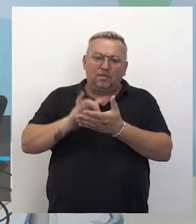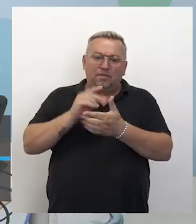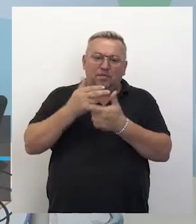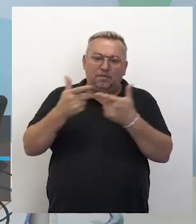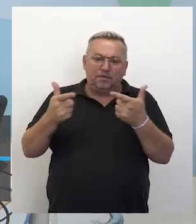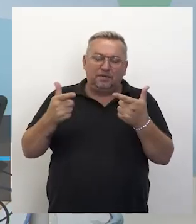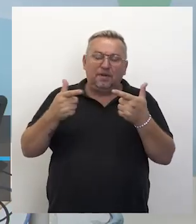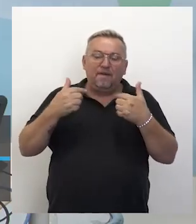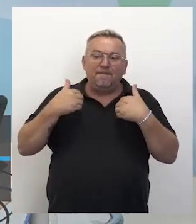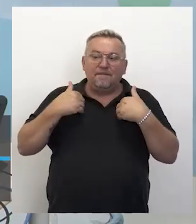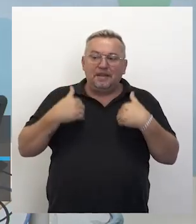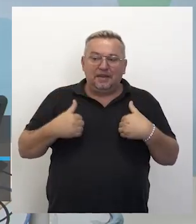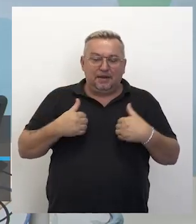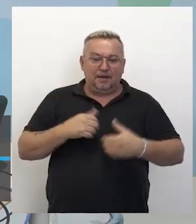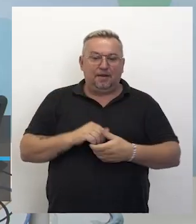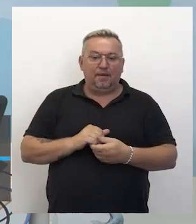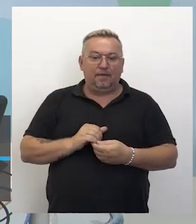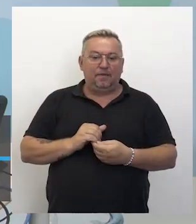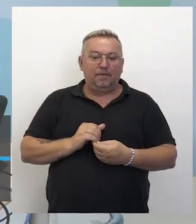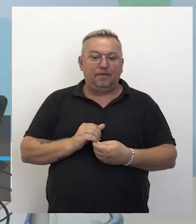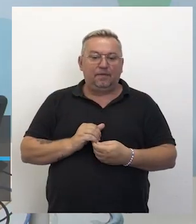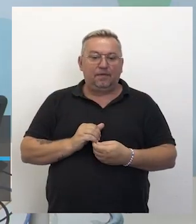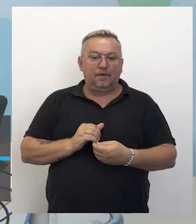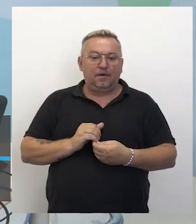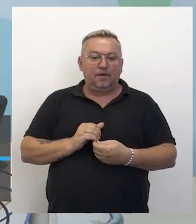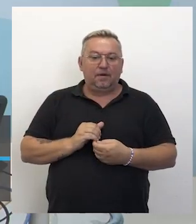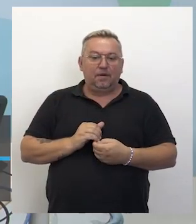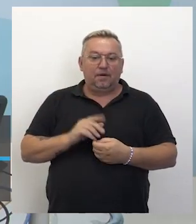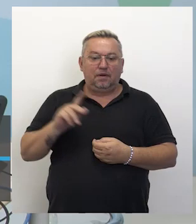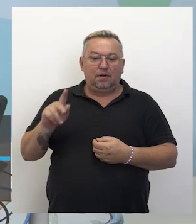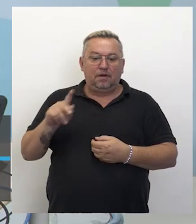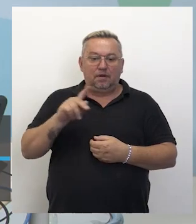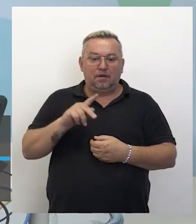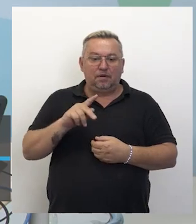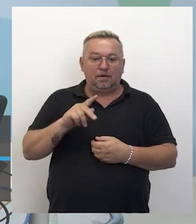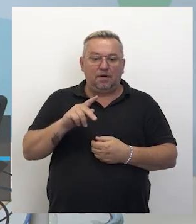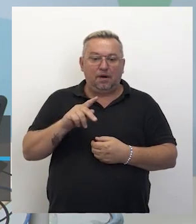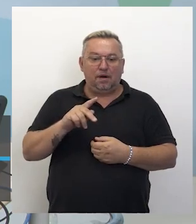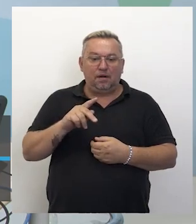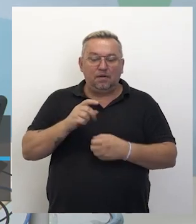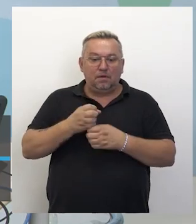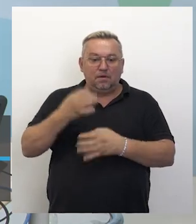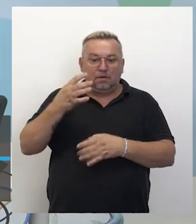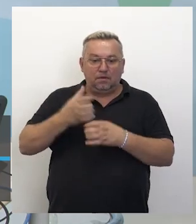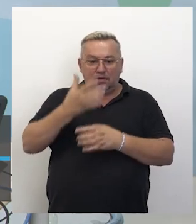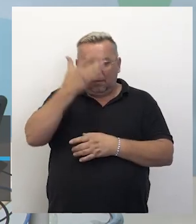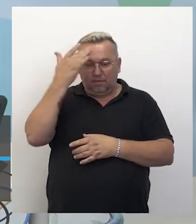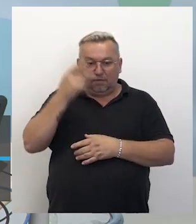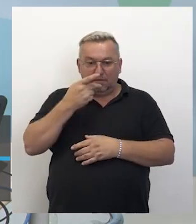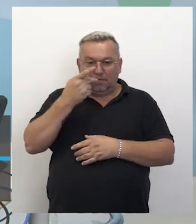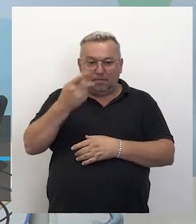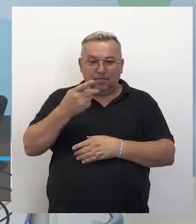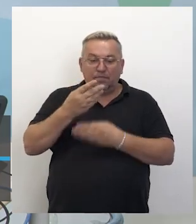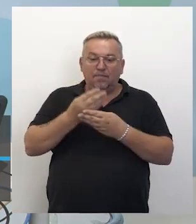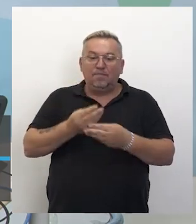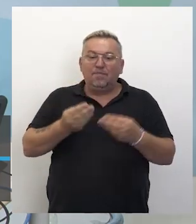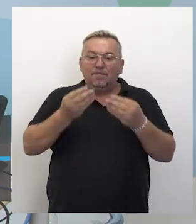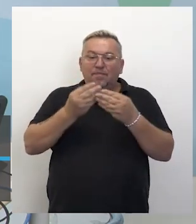questão física, né? Banqueta. A professora, aqui ó, no chat o pessoal está falando da sensação